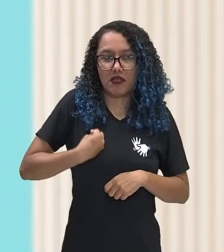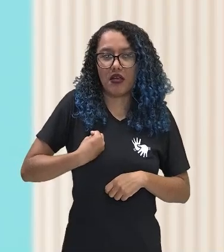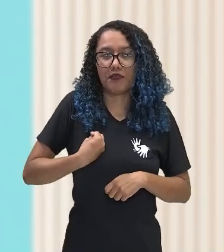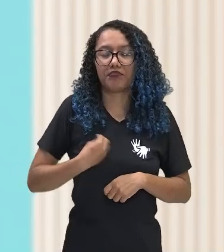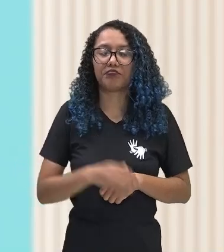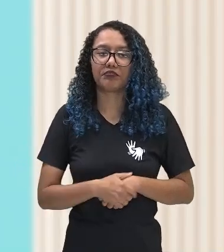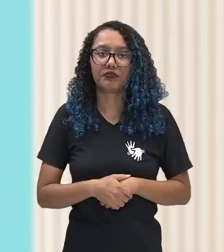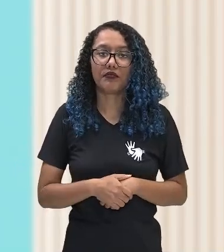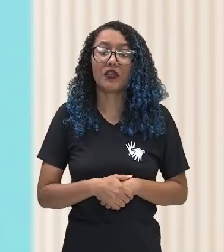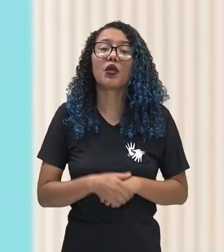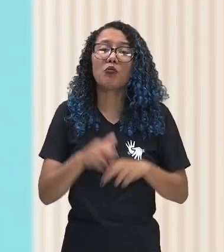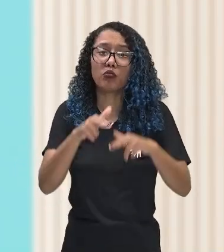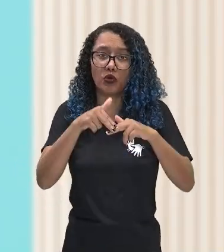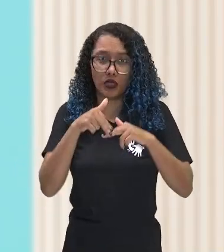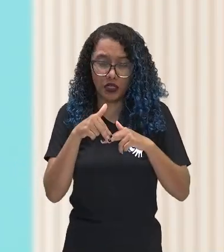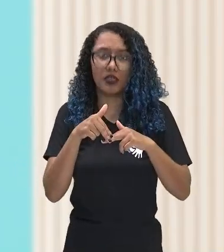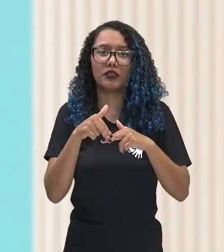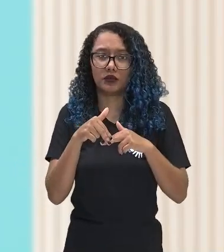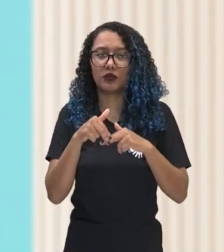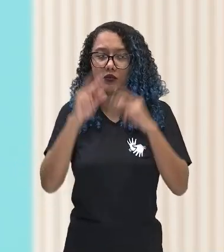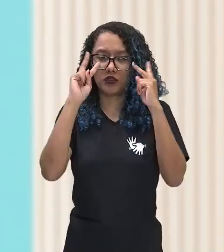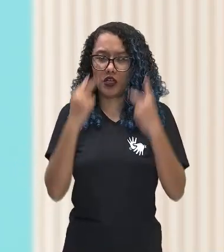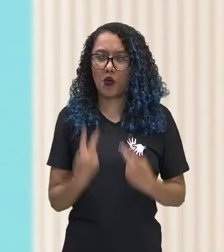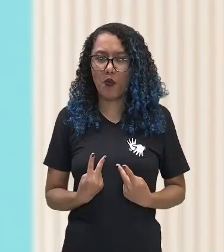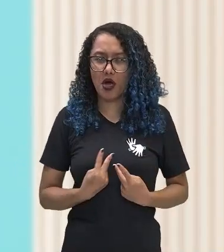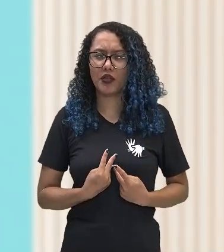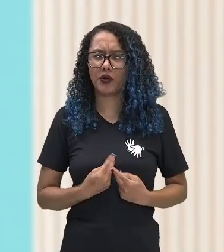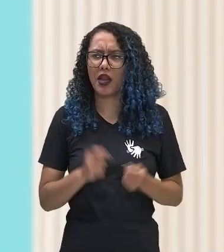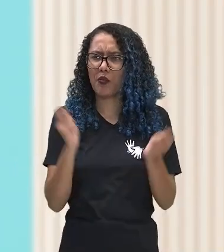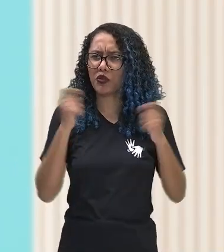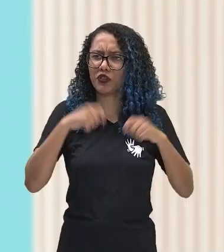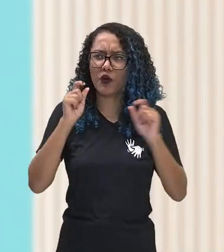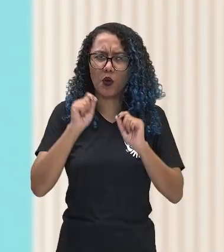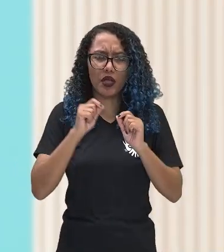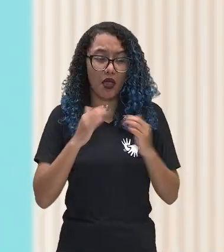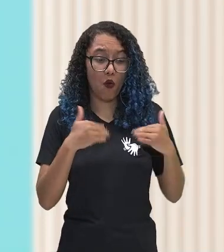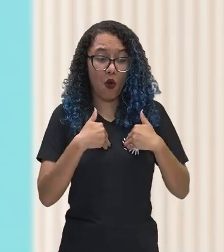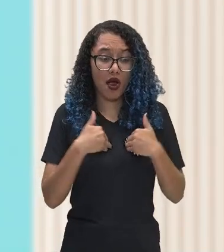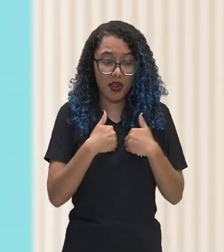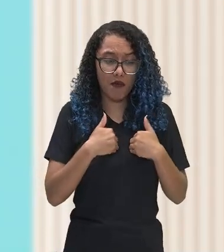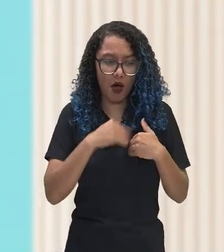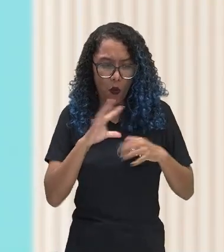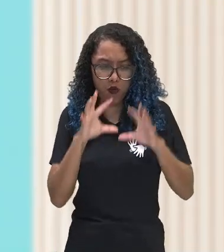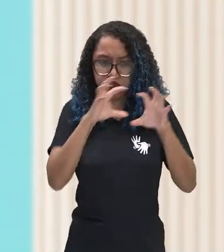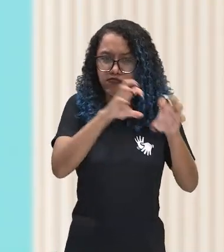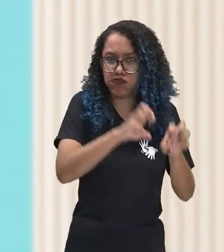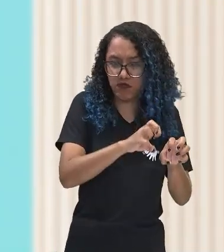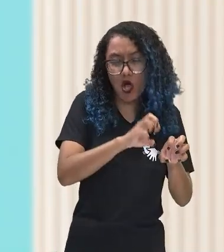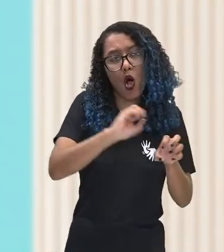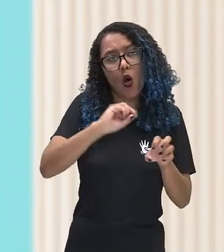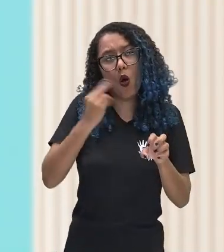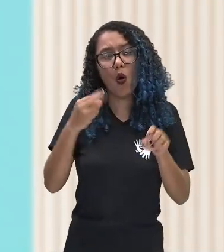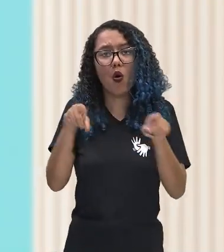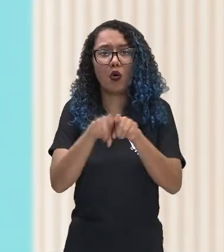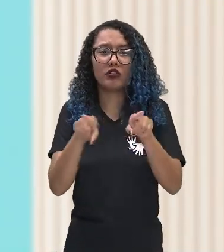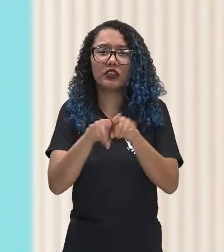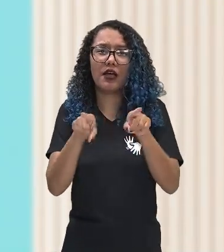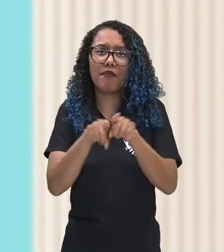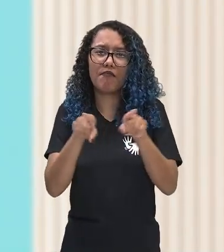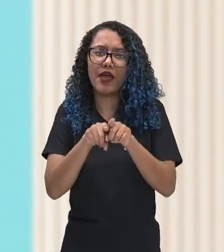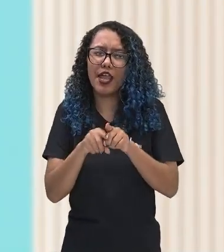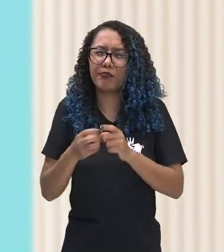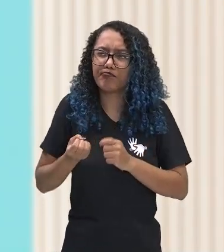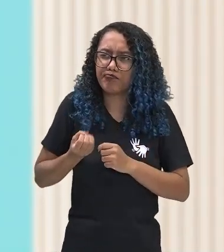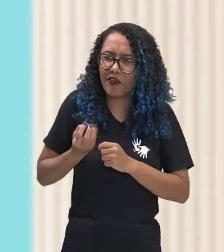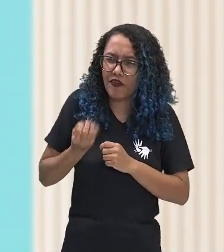conseguiam chegar até uma presa com muito mais facilidade conseguiam passar mais tempo viajando